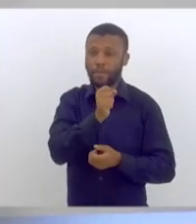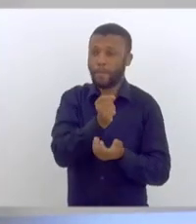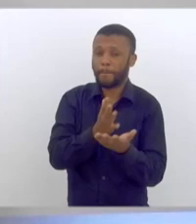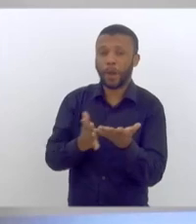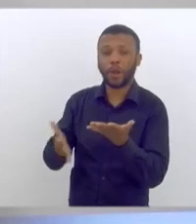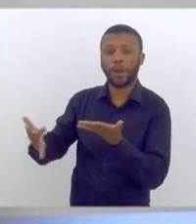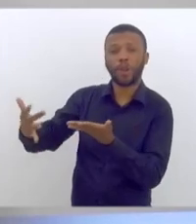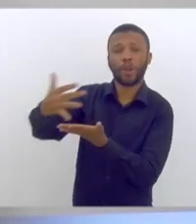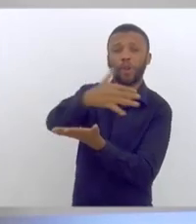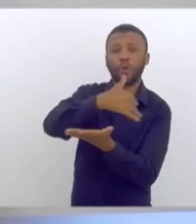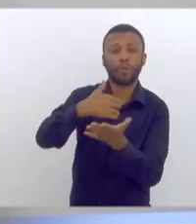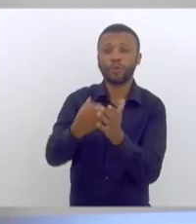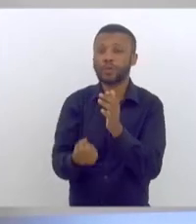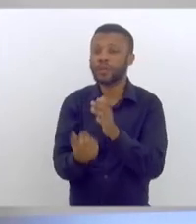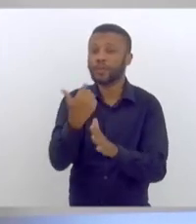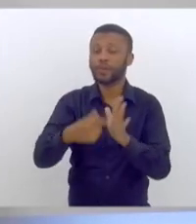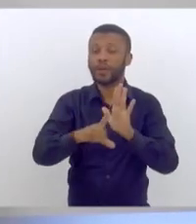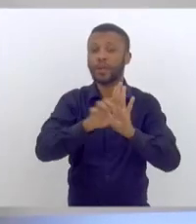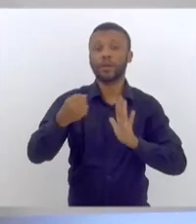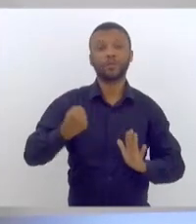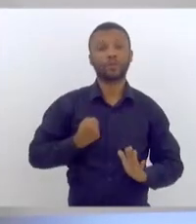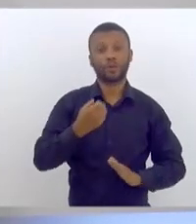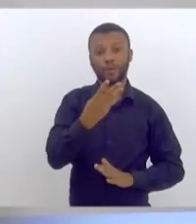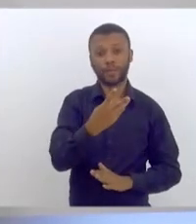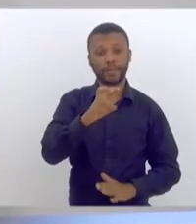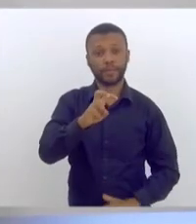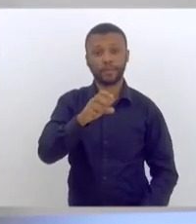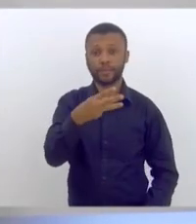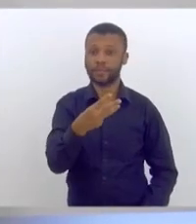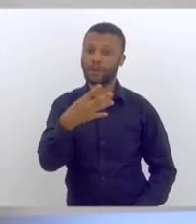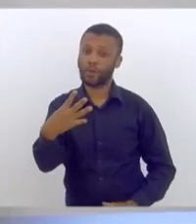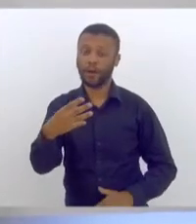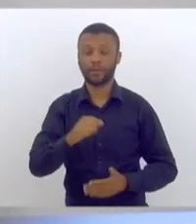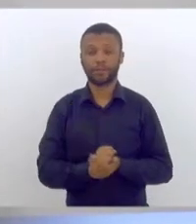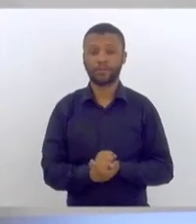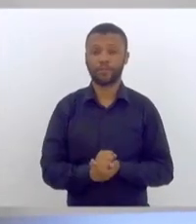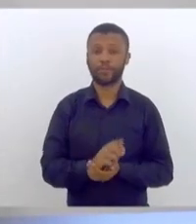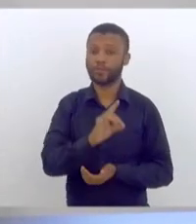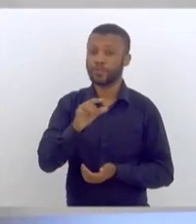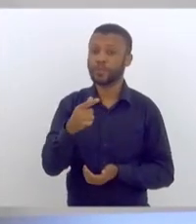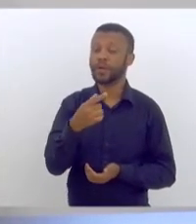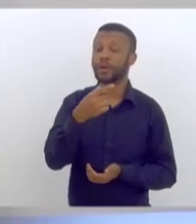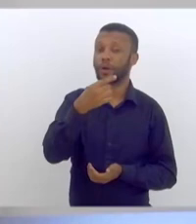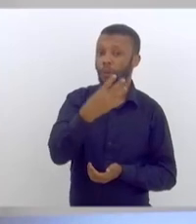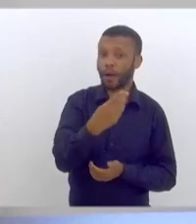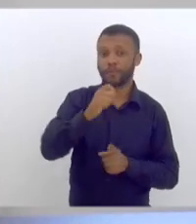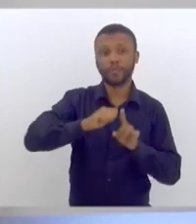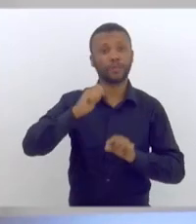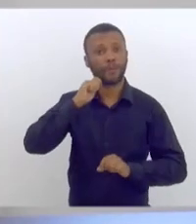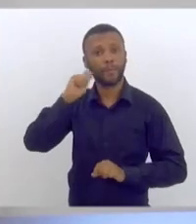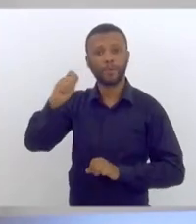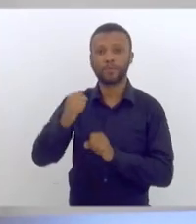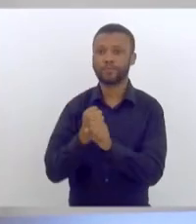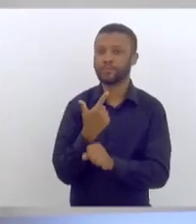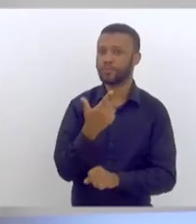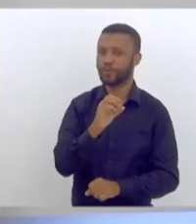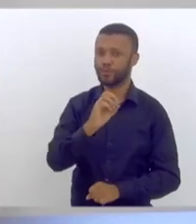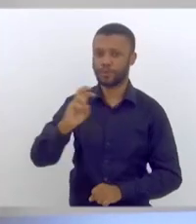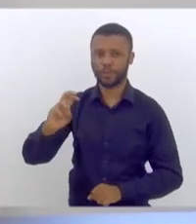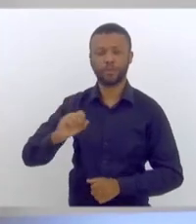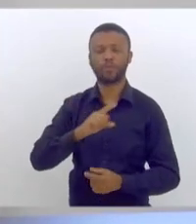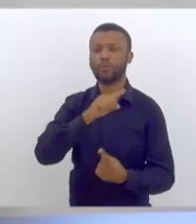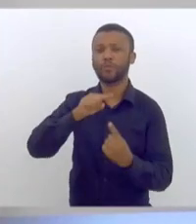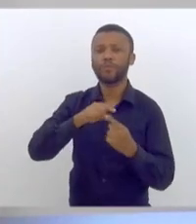criado pela lei número 45 34 de 4 de abril de 2005 para